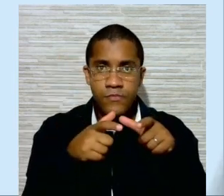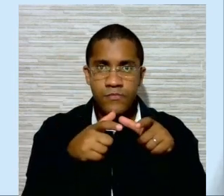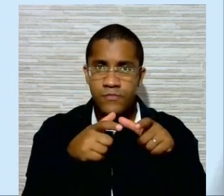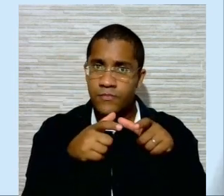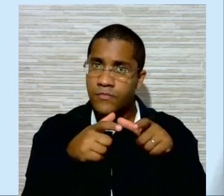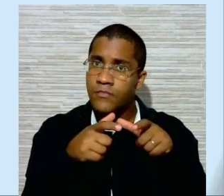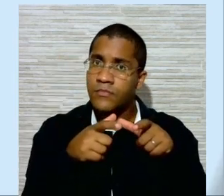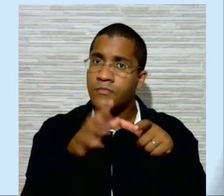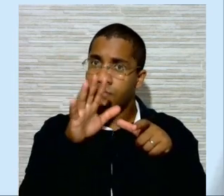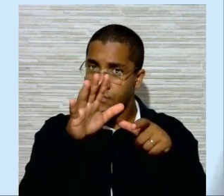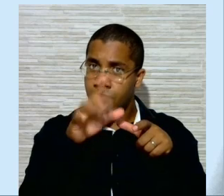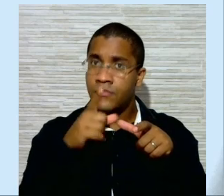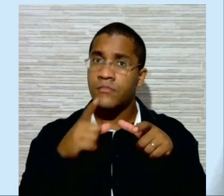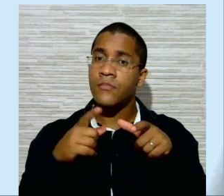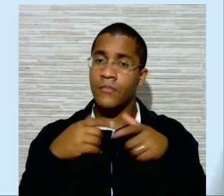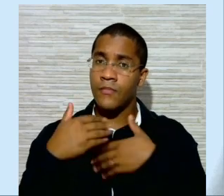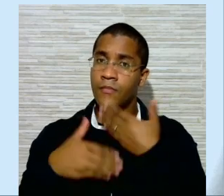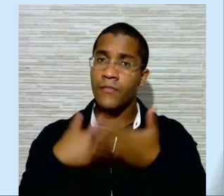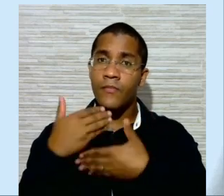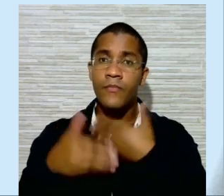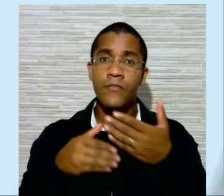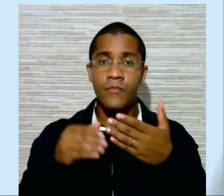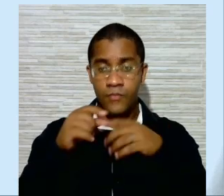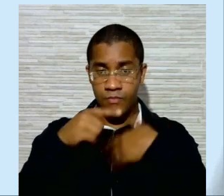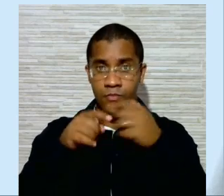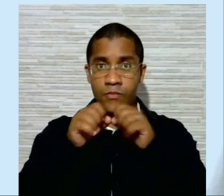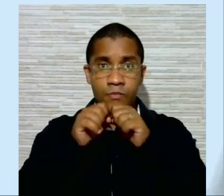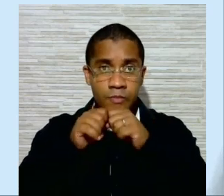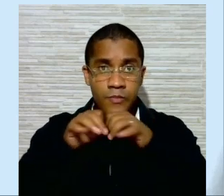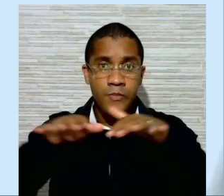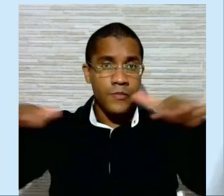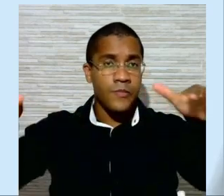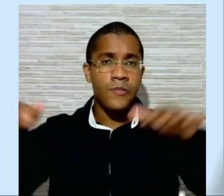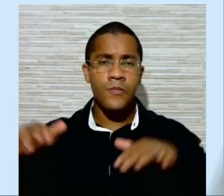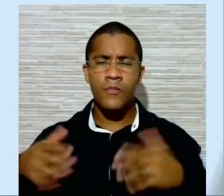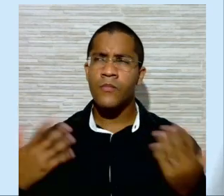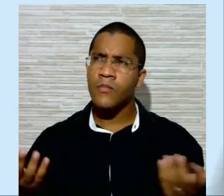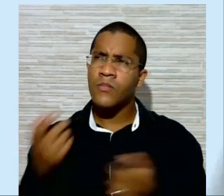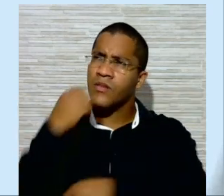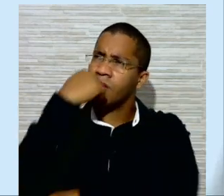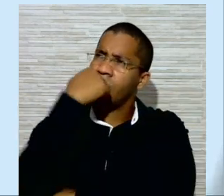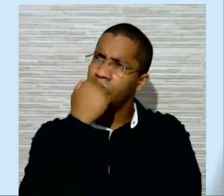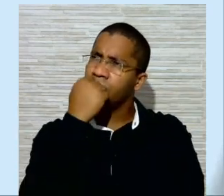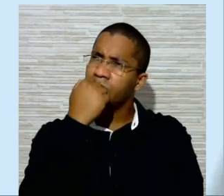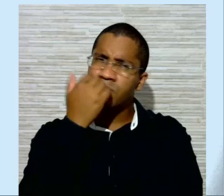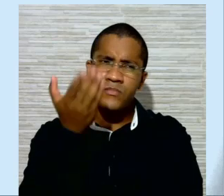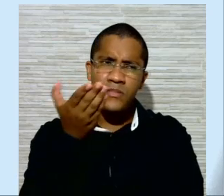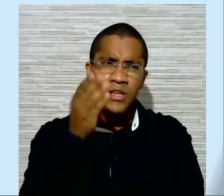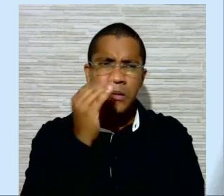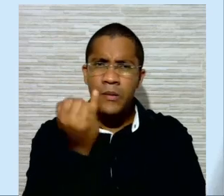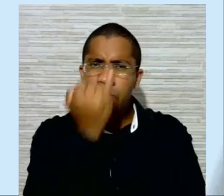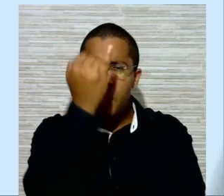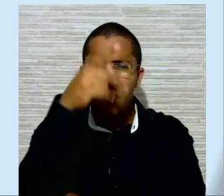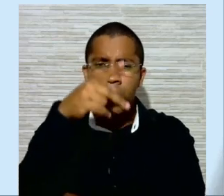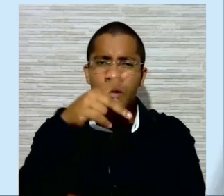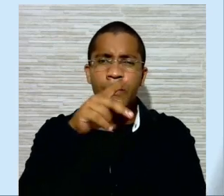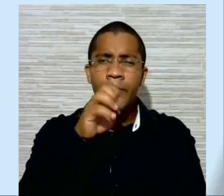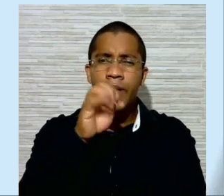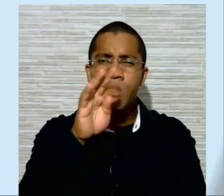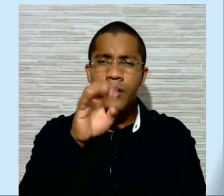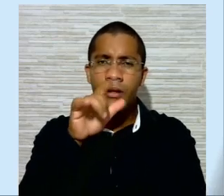renda, mas existe aí uma relação aí de distribuição. Aí você me pergunta, por que, professor, é tão importante